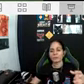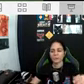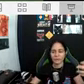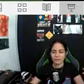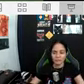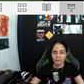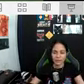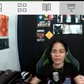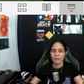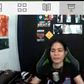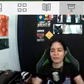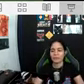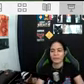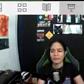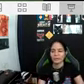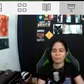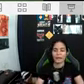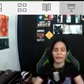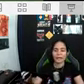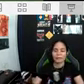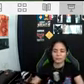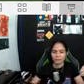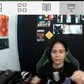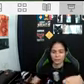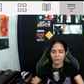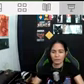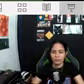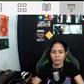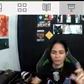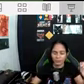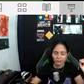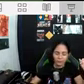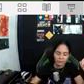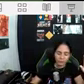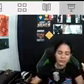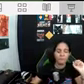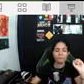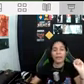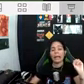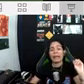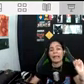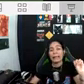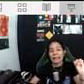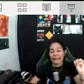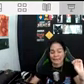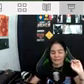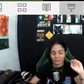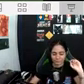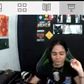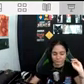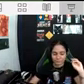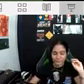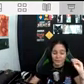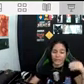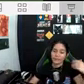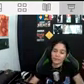você usa o tradicional, né? Aquele de braço com esfigmomanômetro, barra de mercúrio e tal.